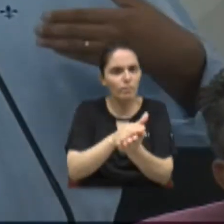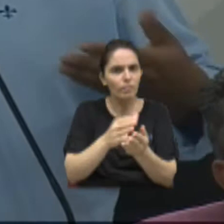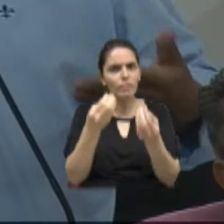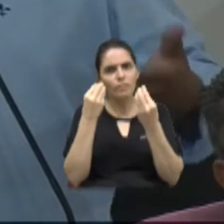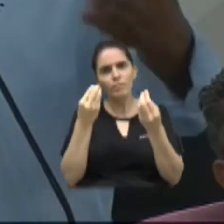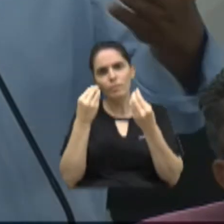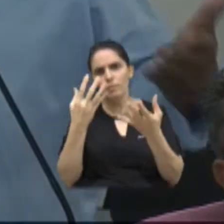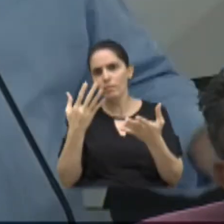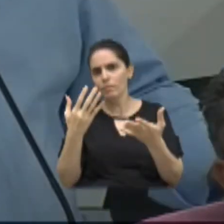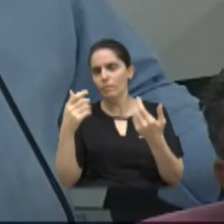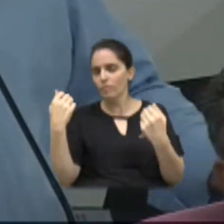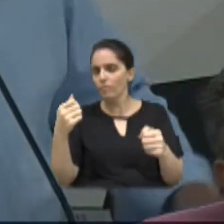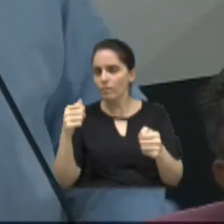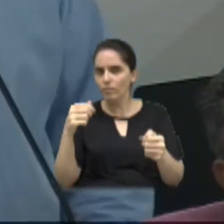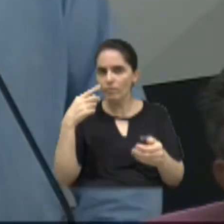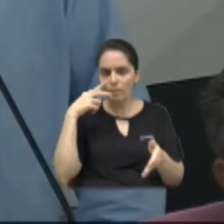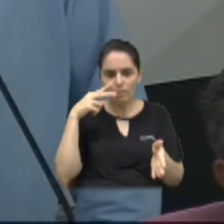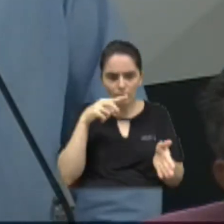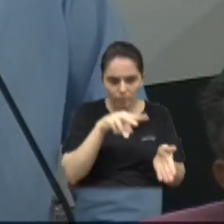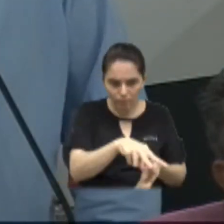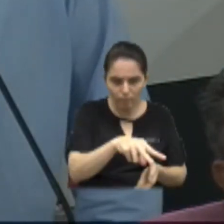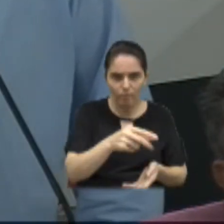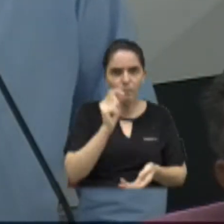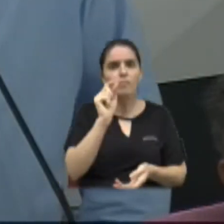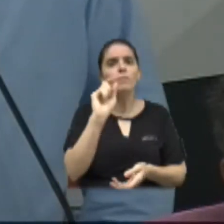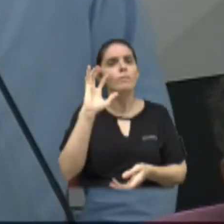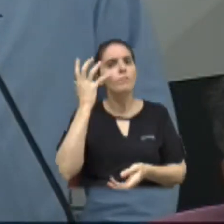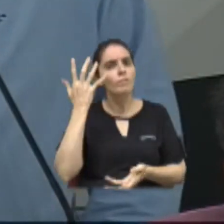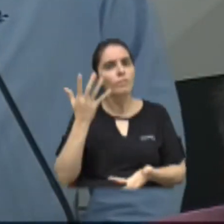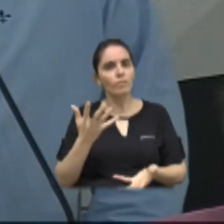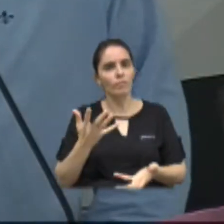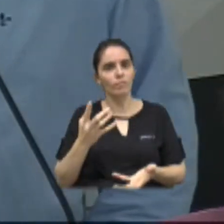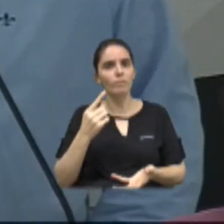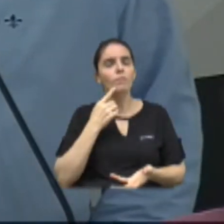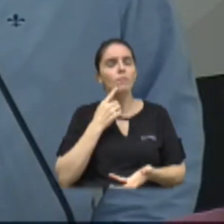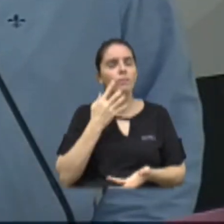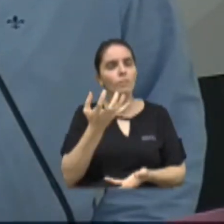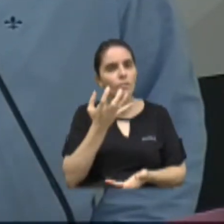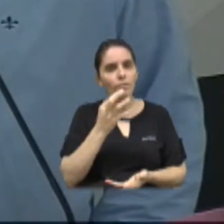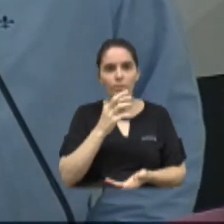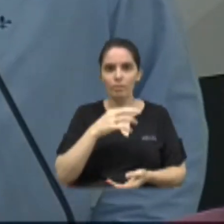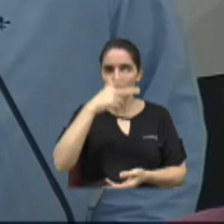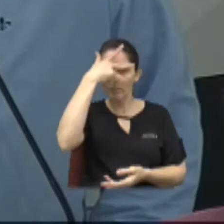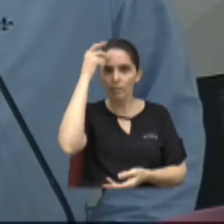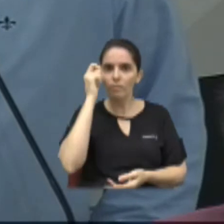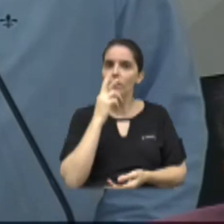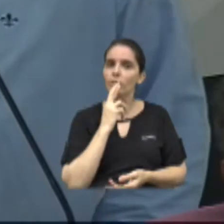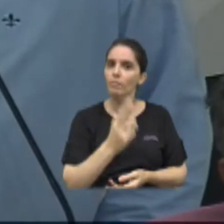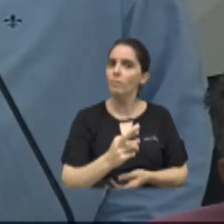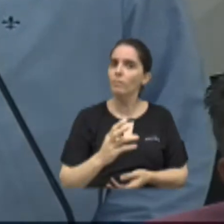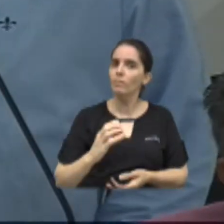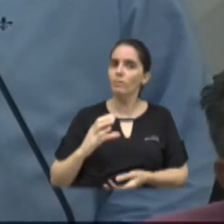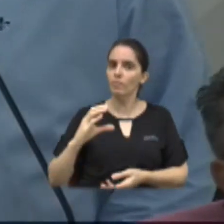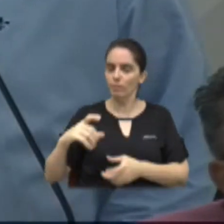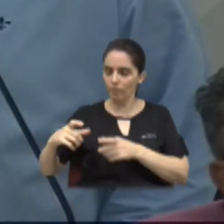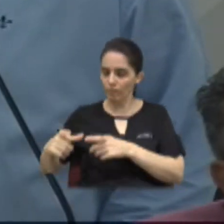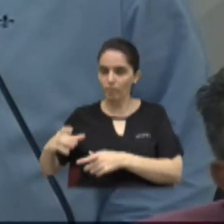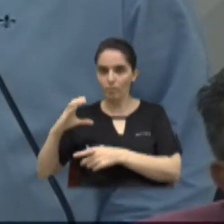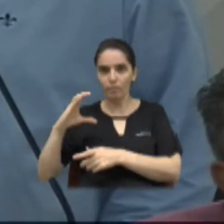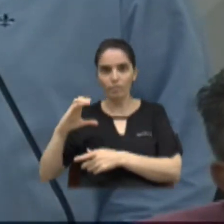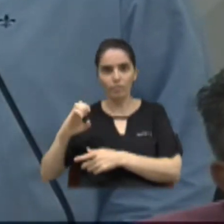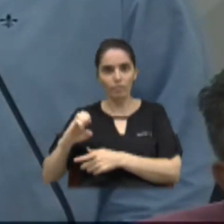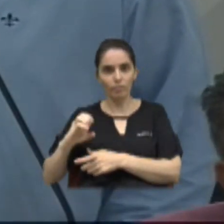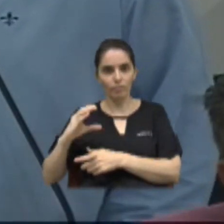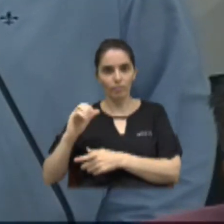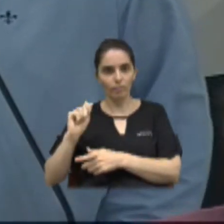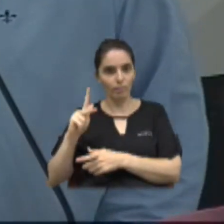Então fica aqui o meu pedido ao Poder Executivo, que responda o meu requerimento o quanto antes, e que atenda essas pessoas da SECAP, porque não é justo.